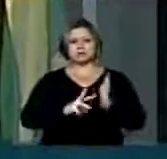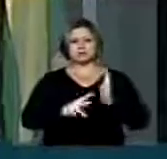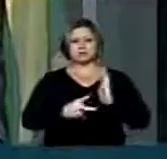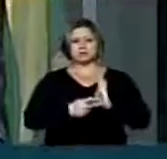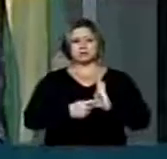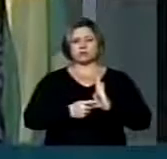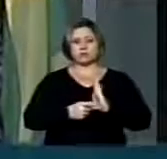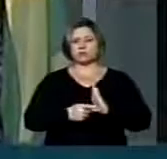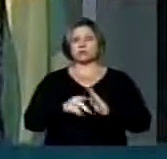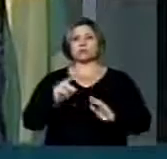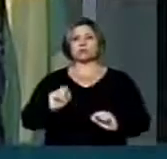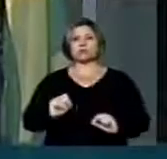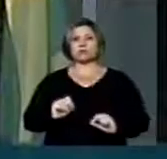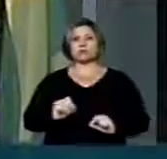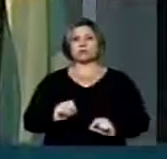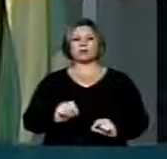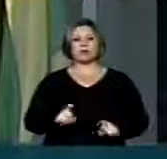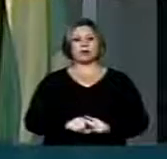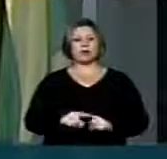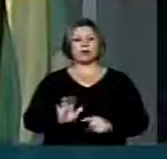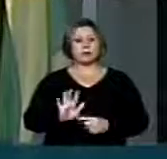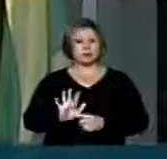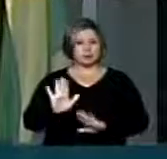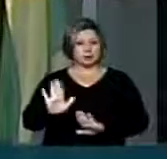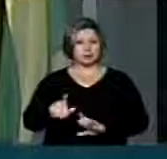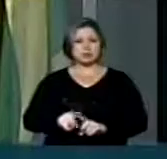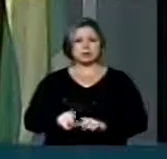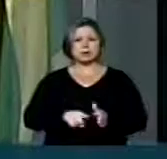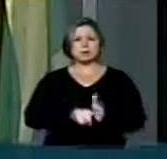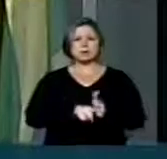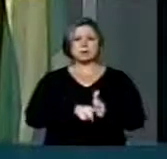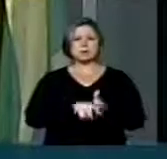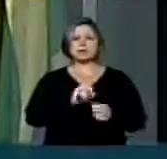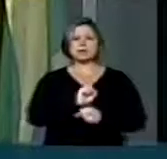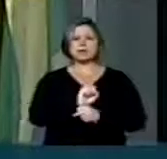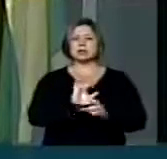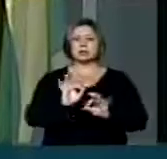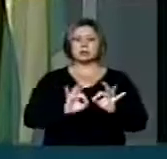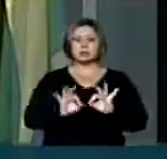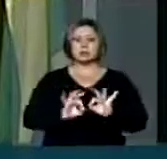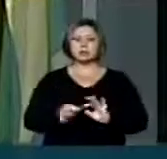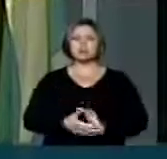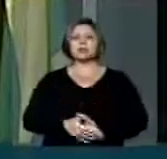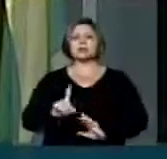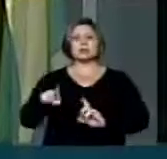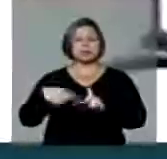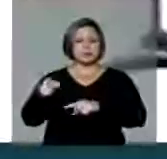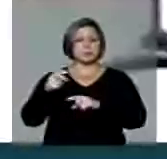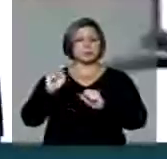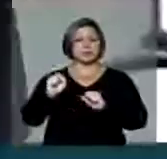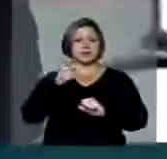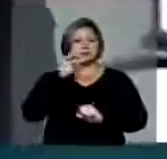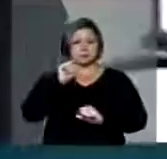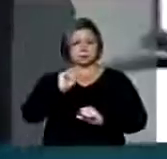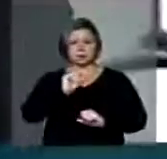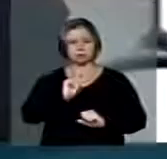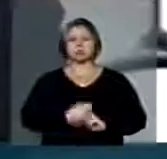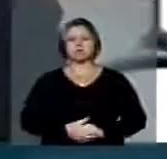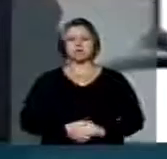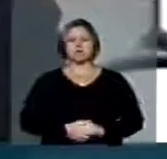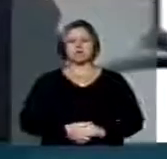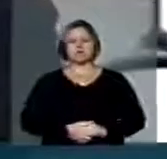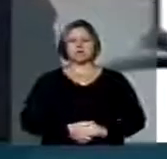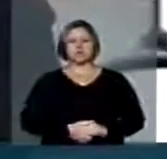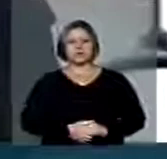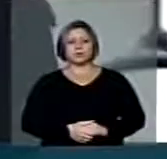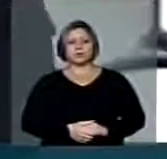deputado Trípoli, somente para lhe dar alguns números, e aí na sequência lhe concedo com certeza esse aparte. Também